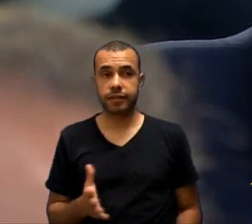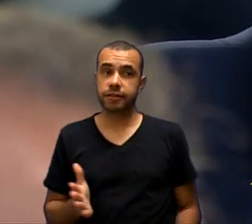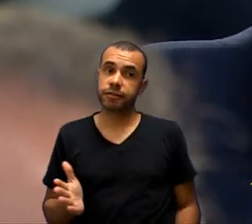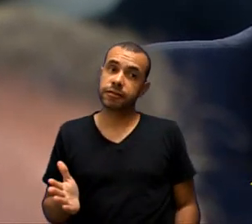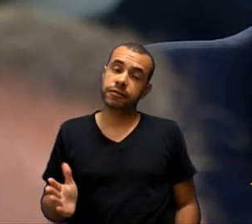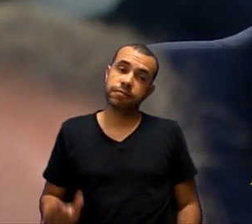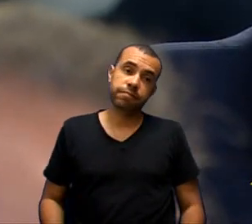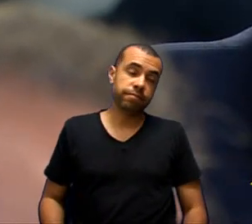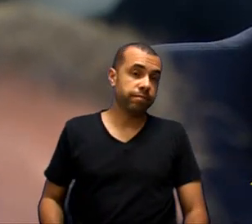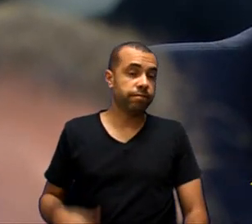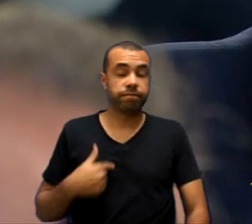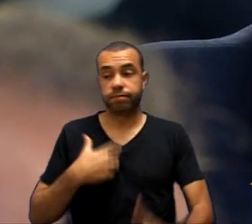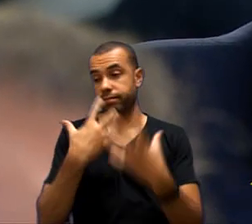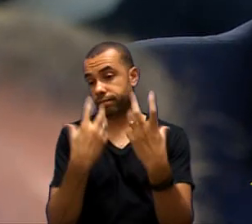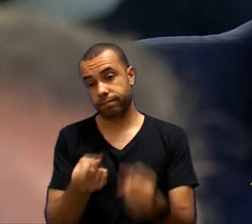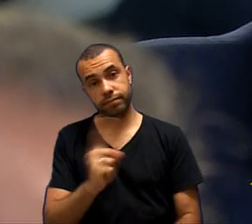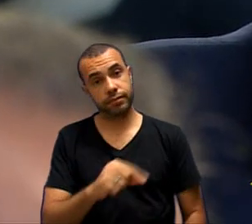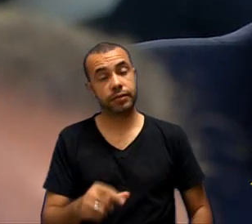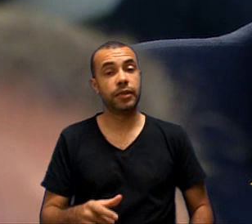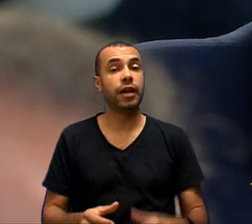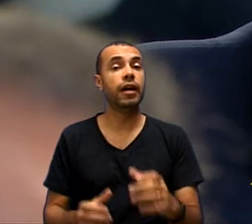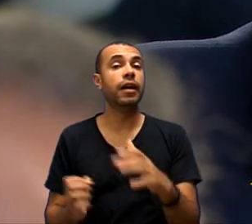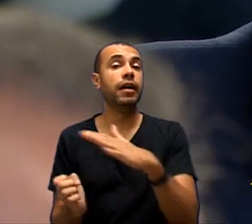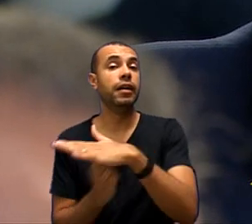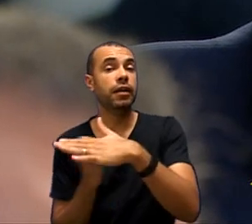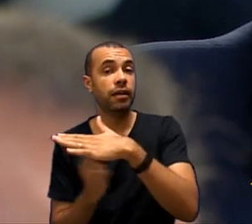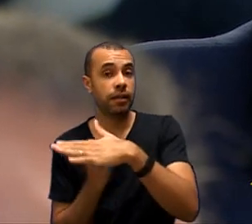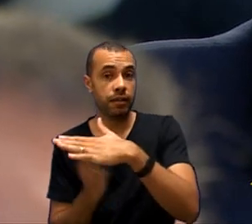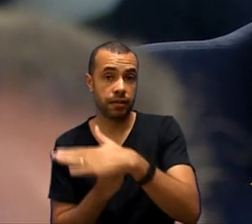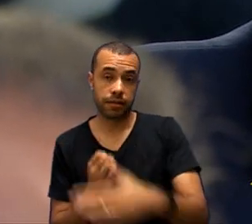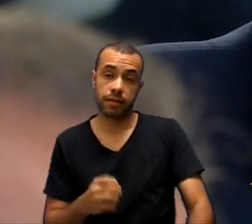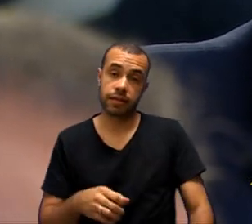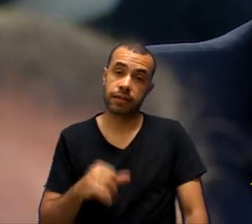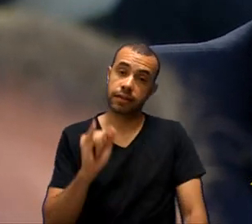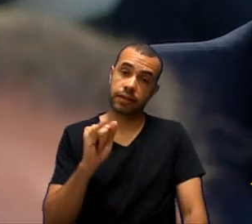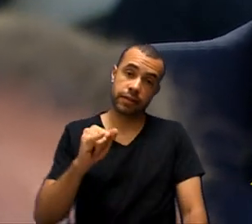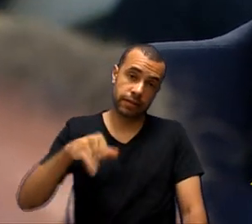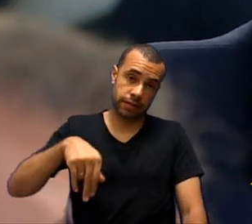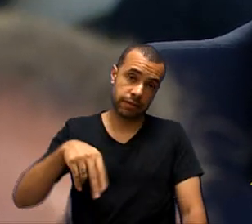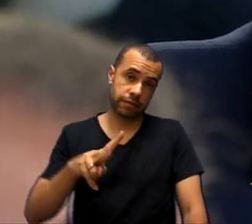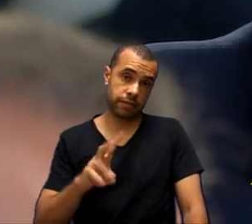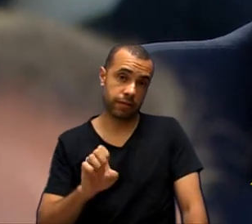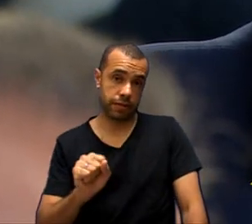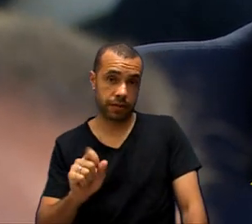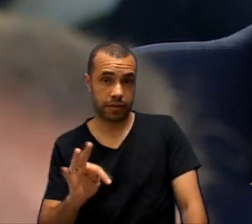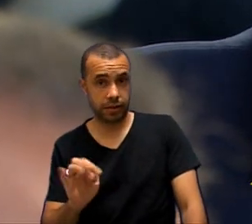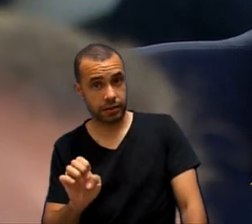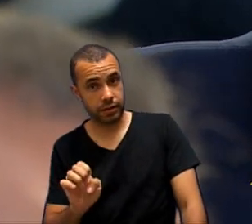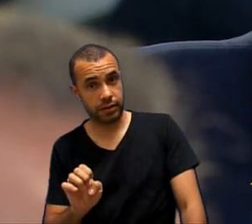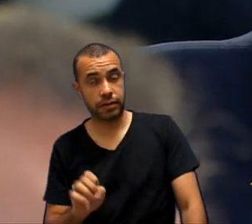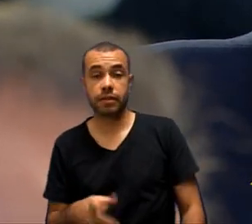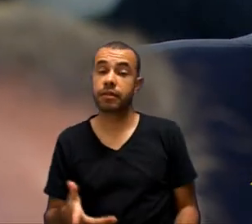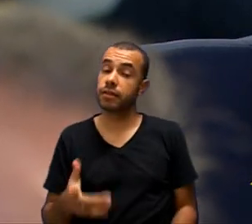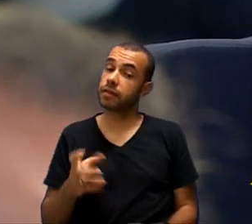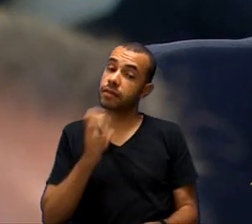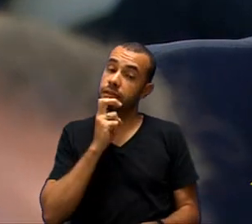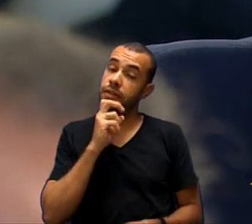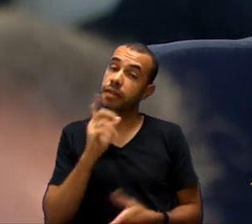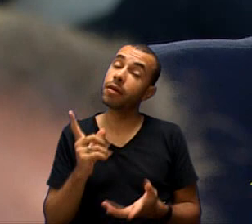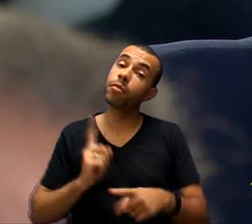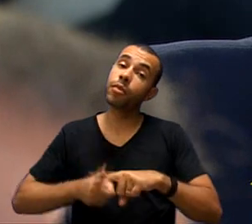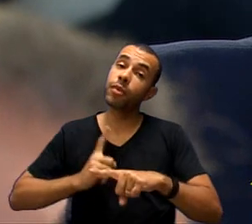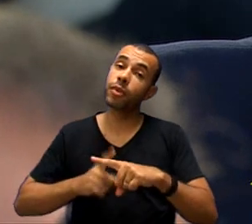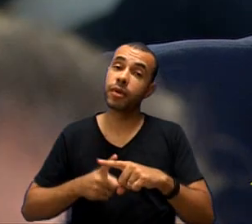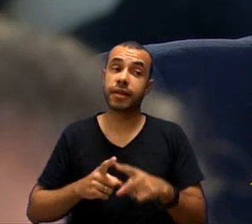empresa Invest Sorocaba. E fui até satirizado aqui, porque eu falava da despesa que essa empresa ia